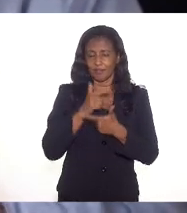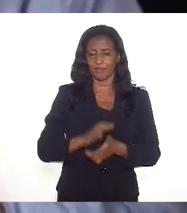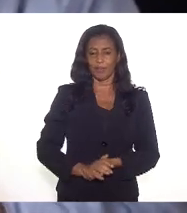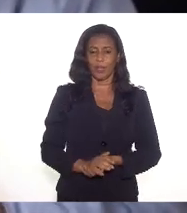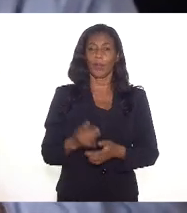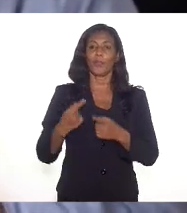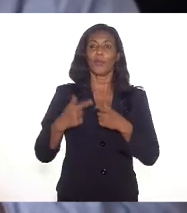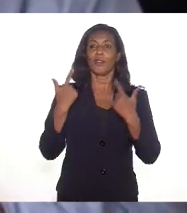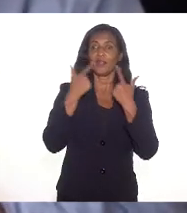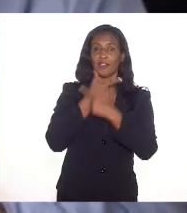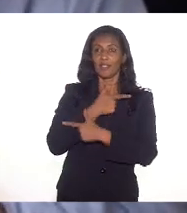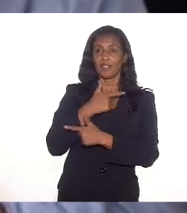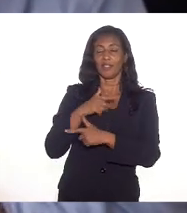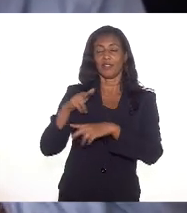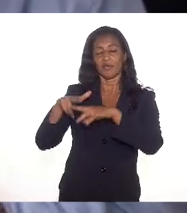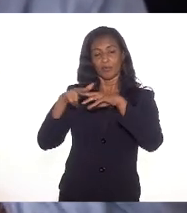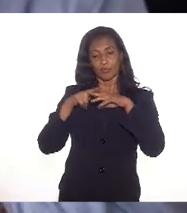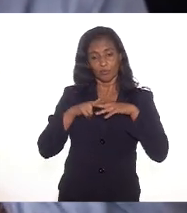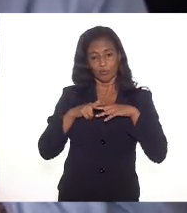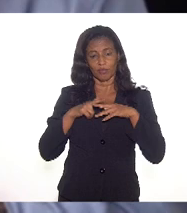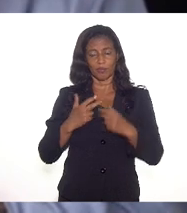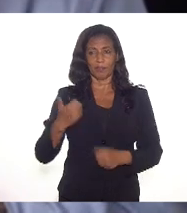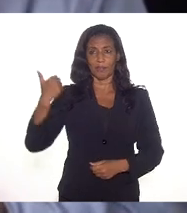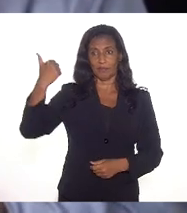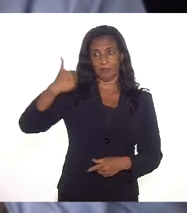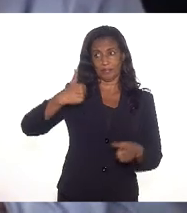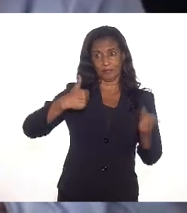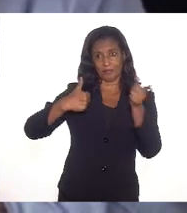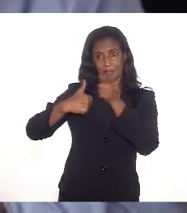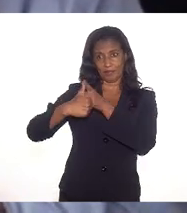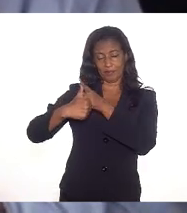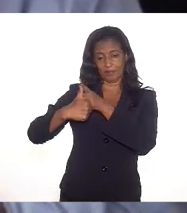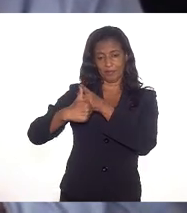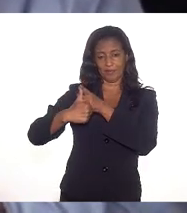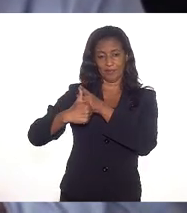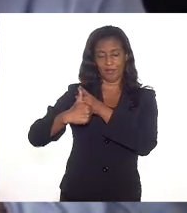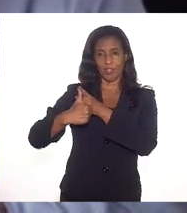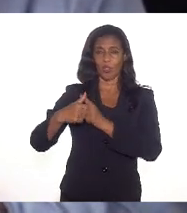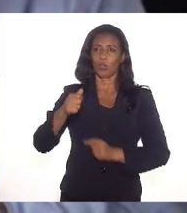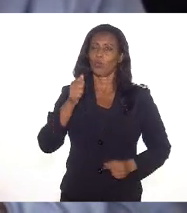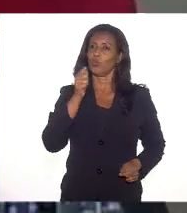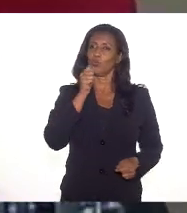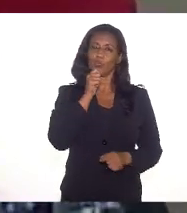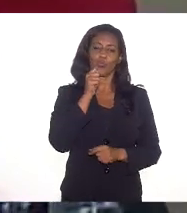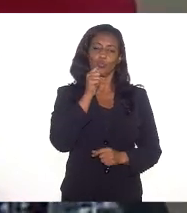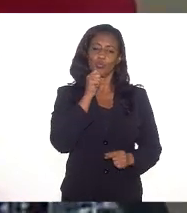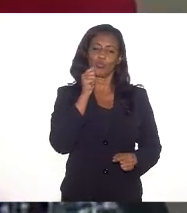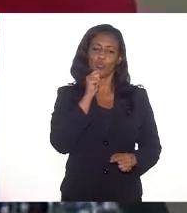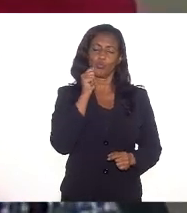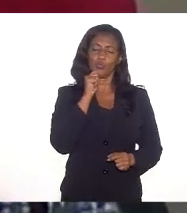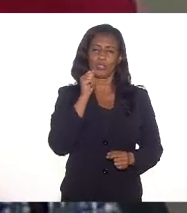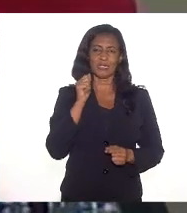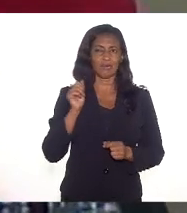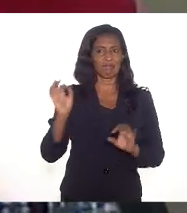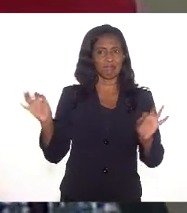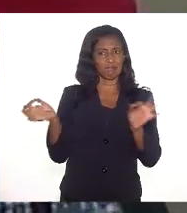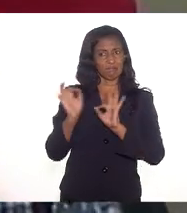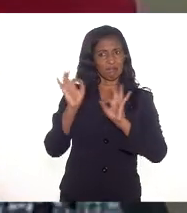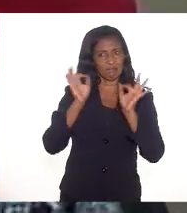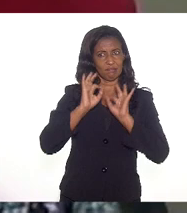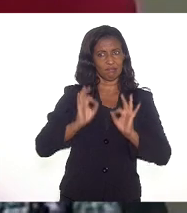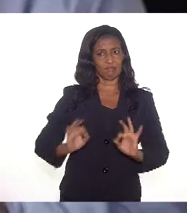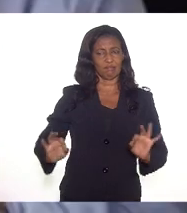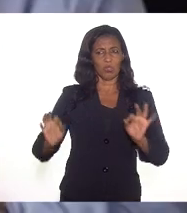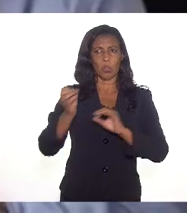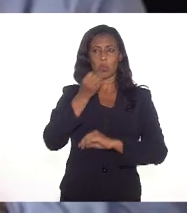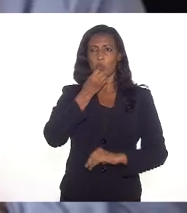eu tenho que rir? Por vários motivos. O primeiro, que não teve nenhuma